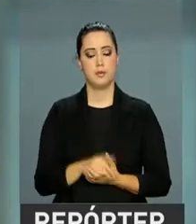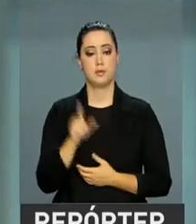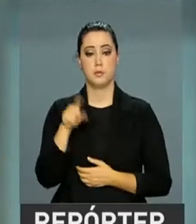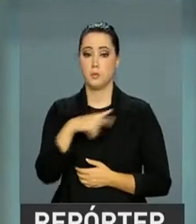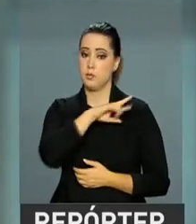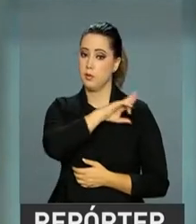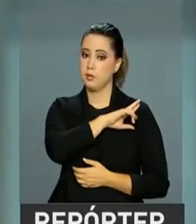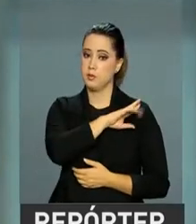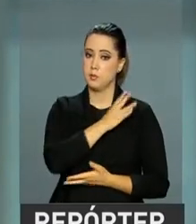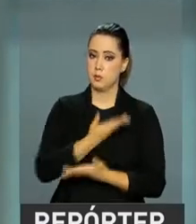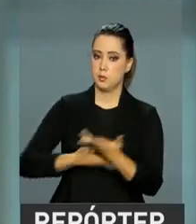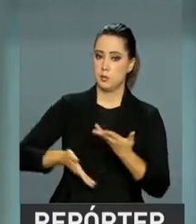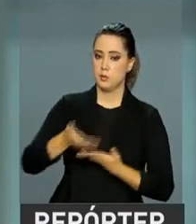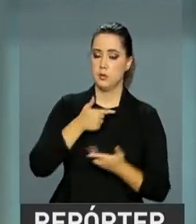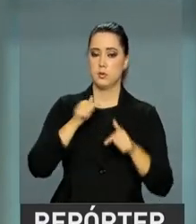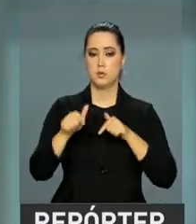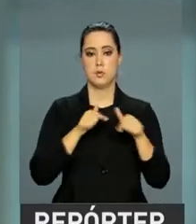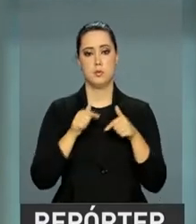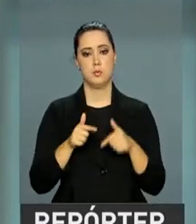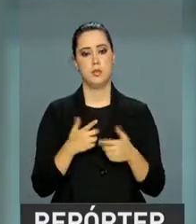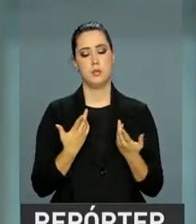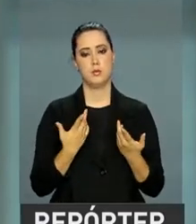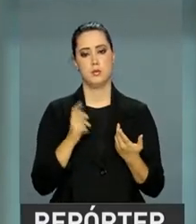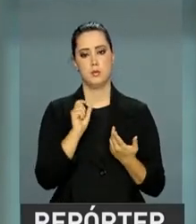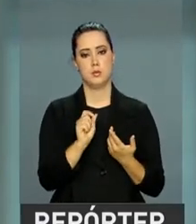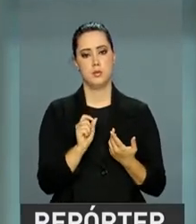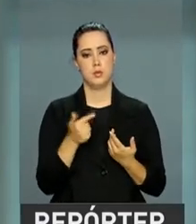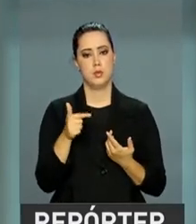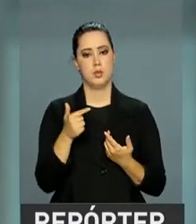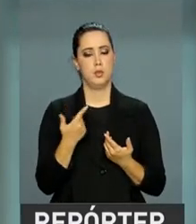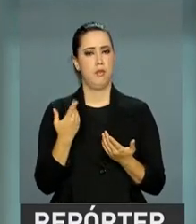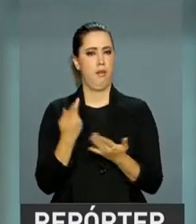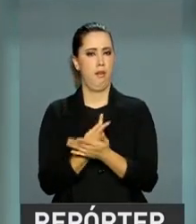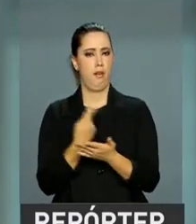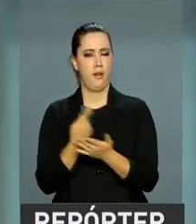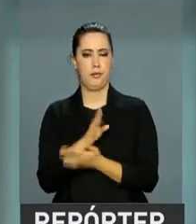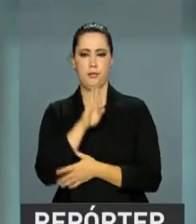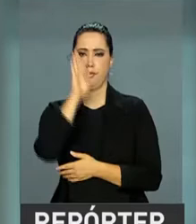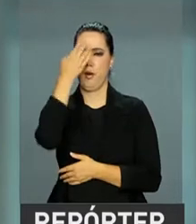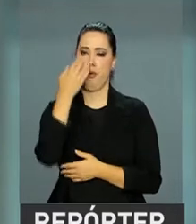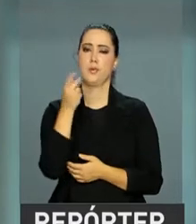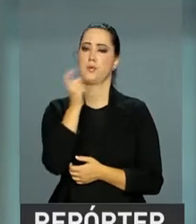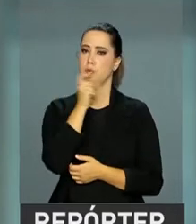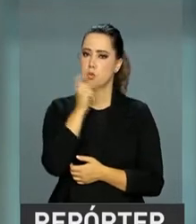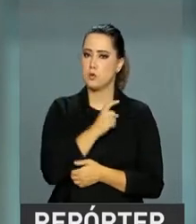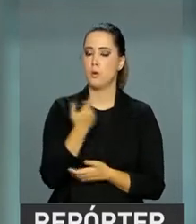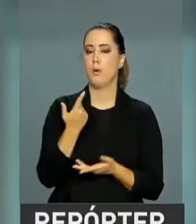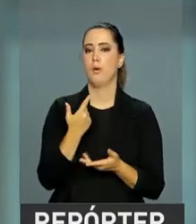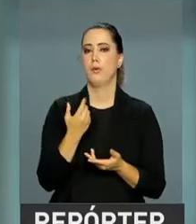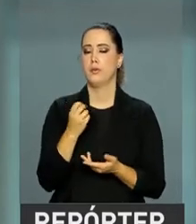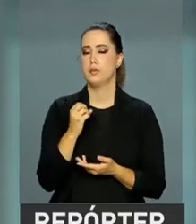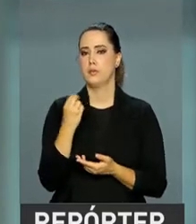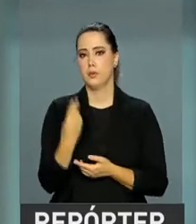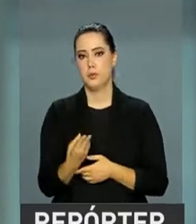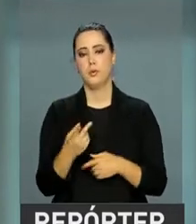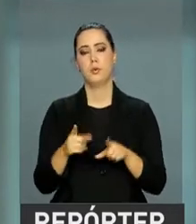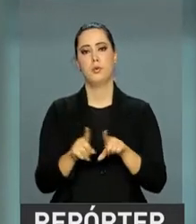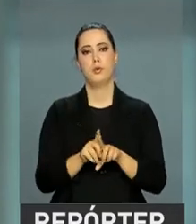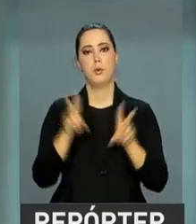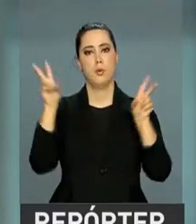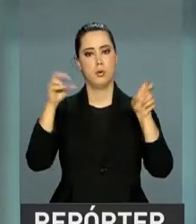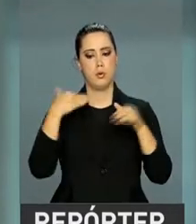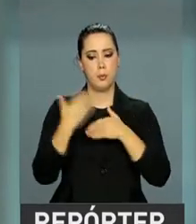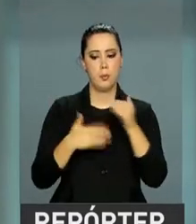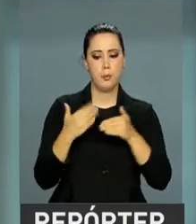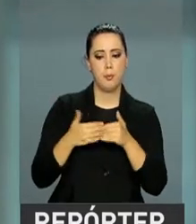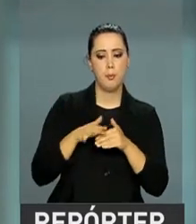responsabilização pelas ações que não tiverem fundamento e ao mesmo tempo transcendência dos temas recuo